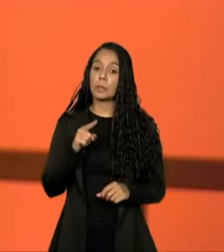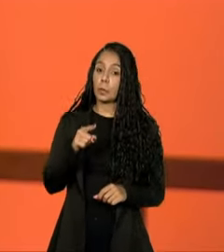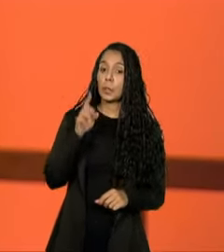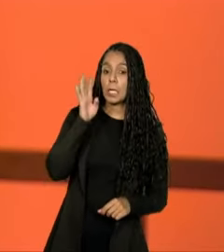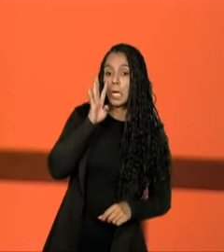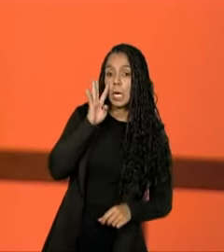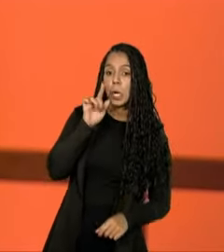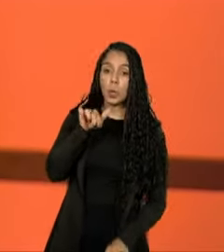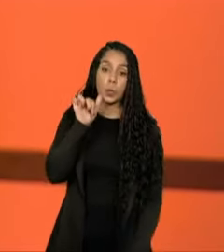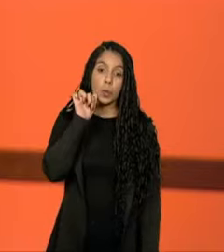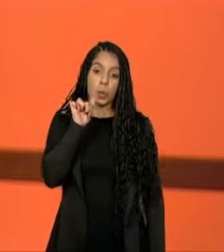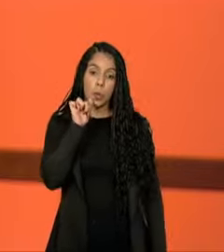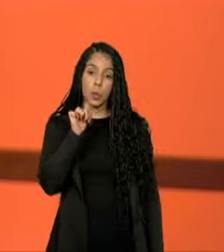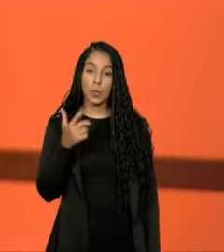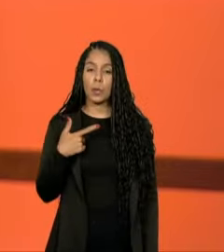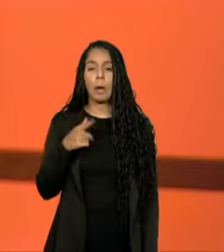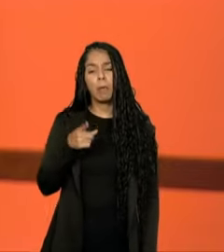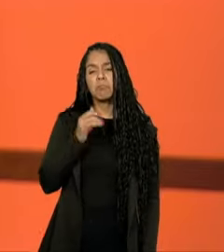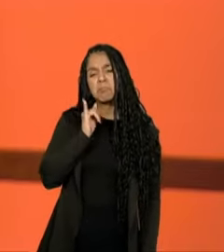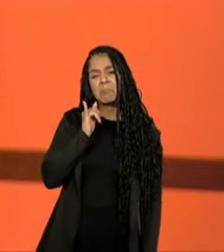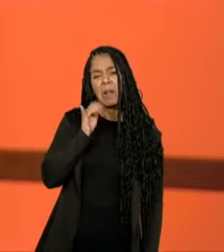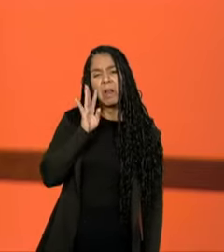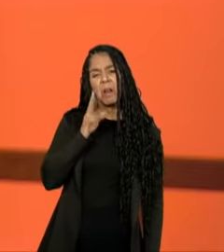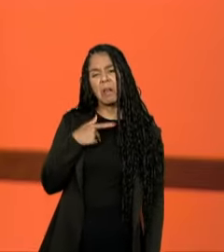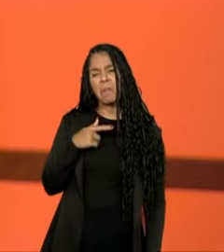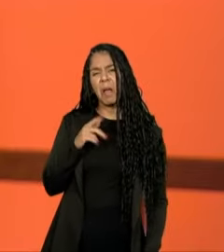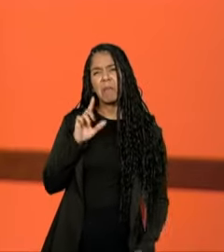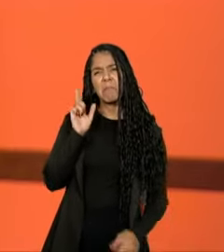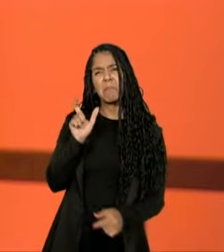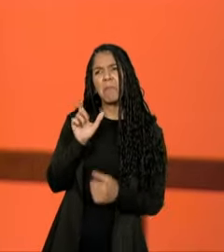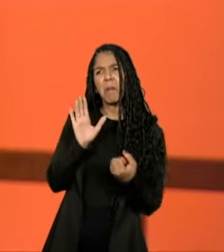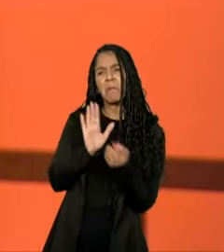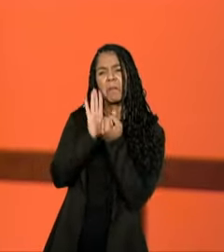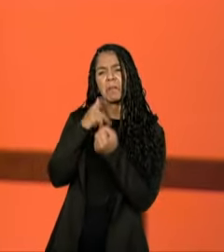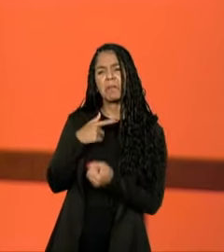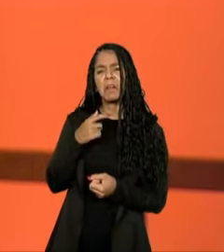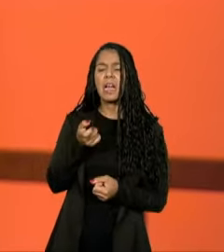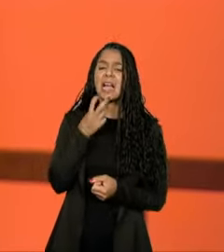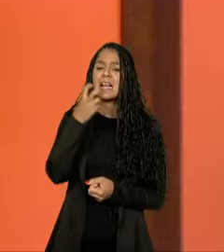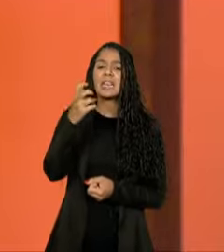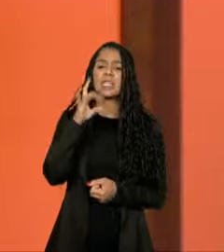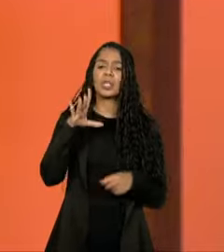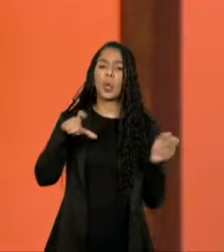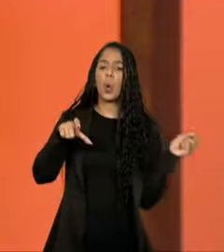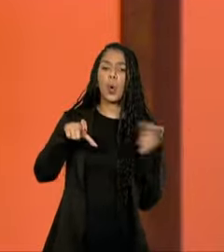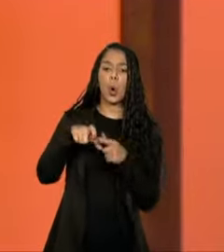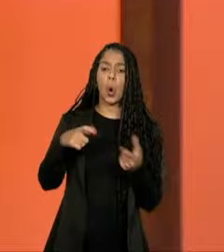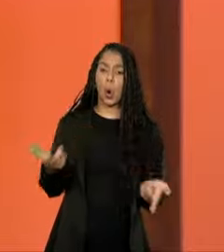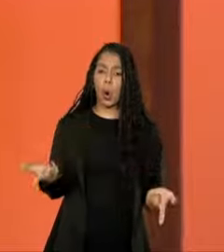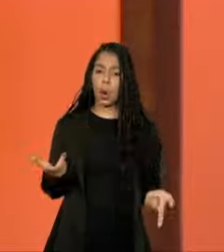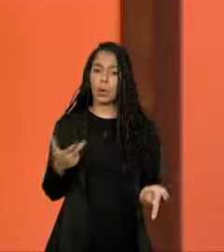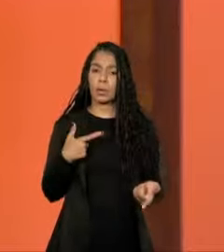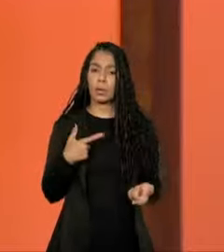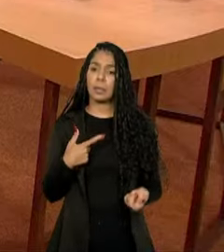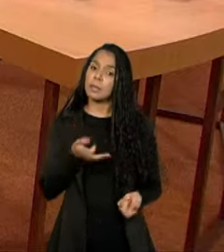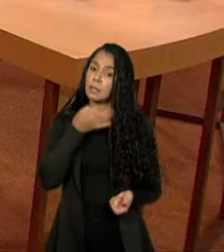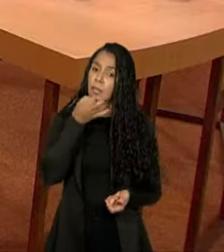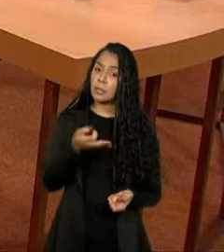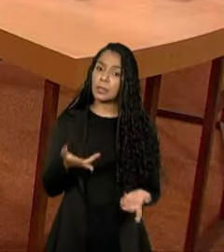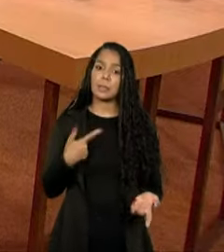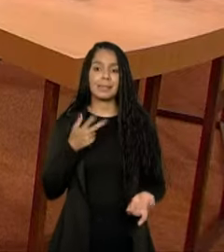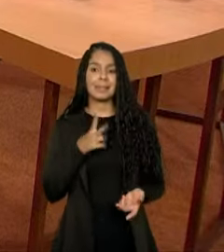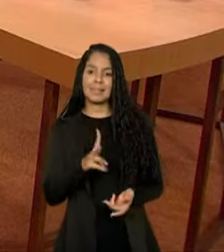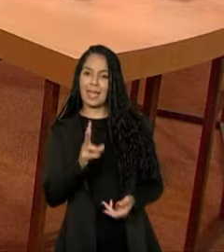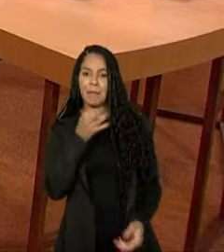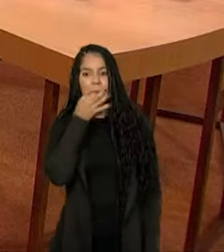legal, você é mulher, você quer narrar, até que você narra legal, mas é um bordão, não. Grita só o gol. É, porque eles têm que dar alguma sugestão. Eles têm que sempre